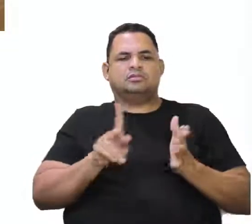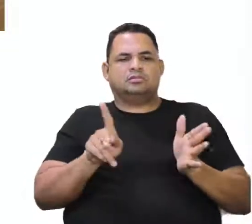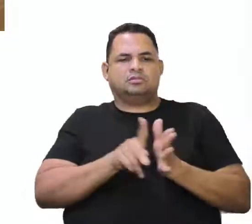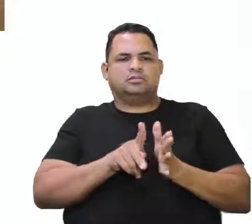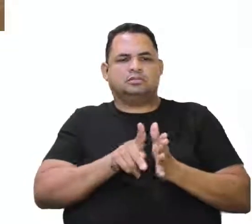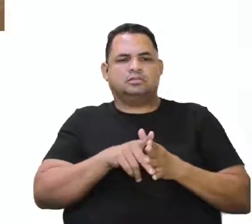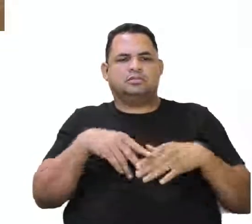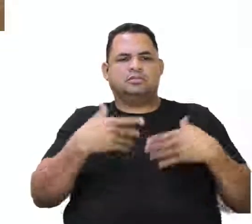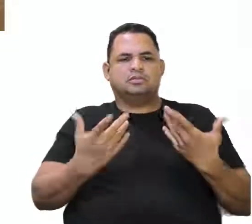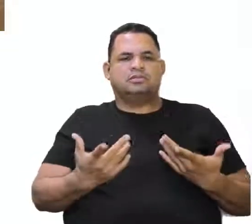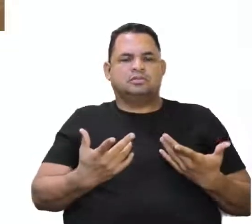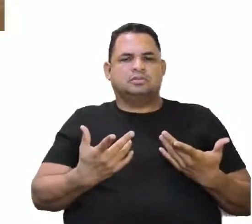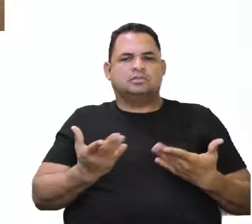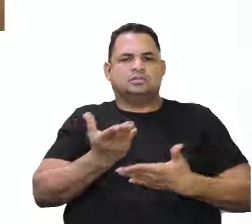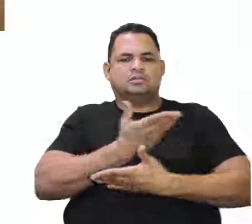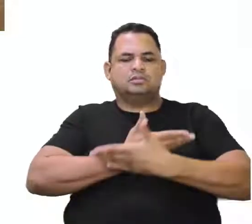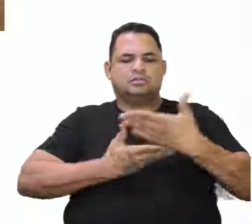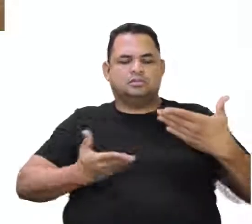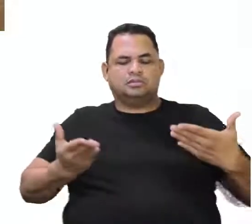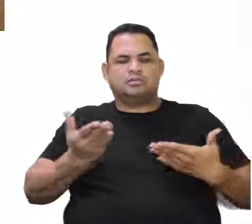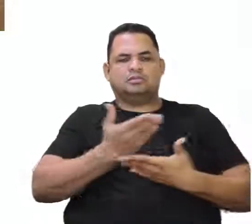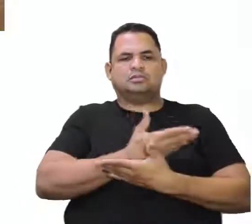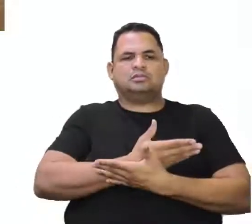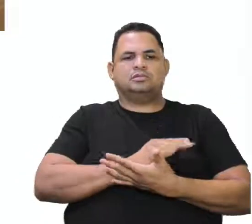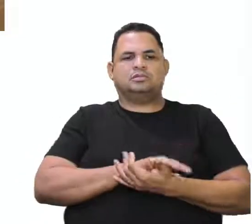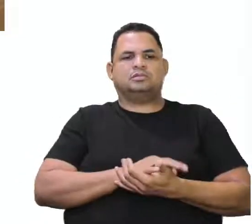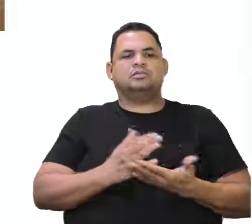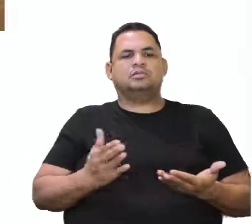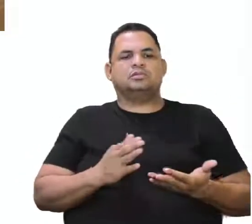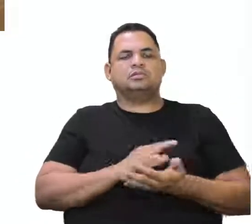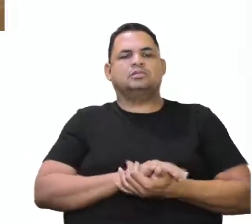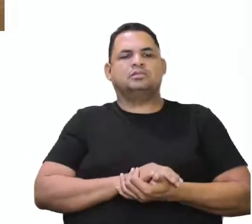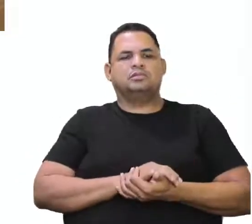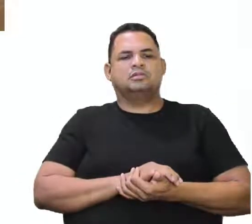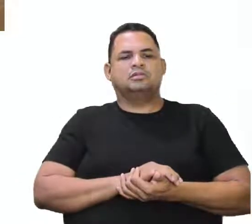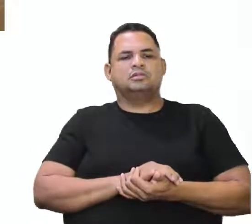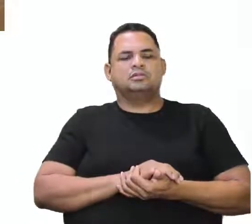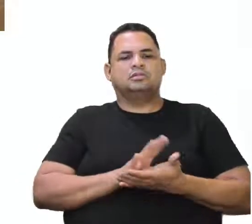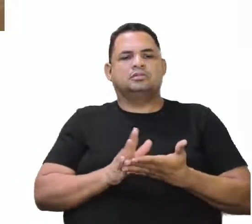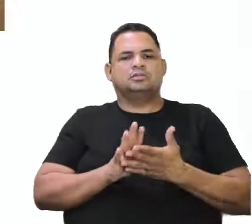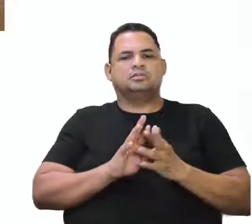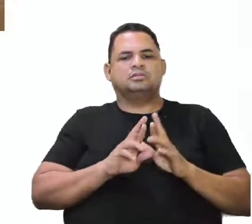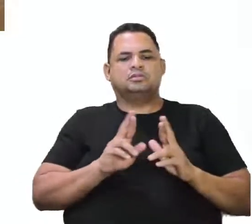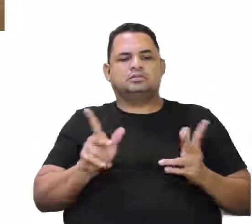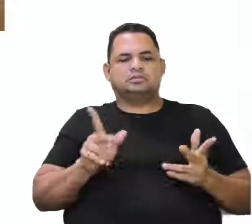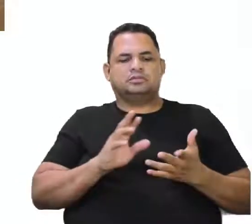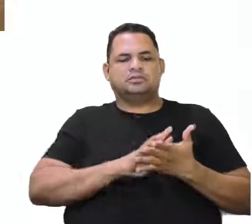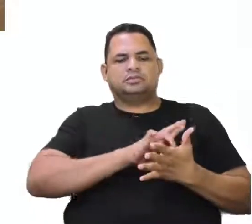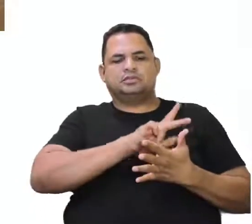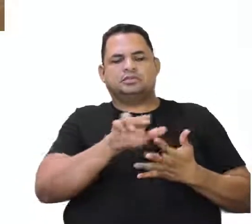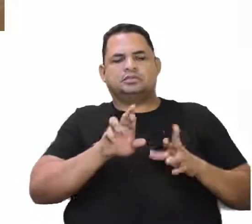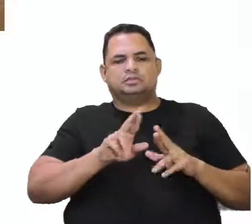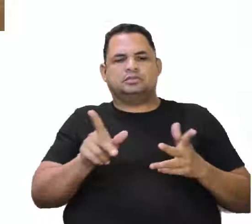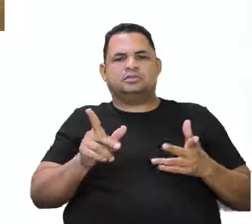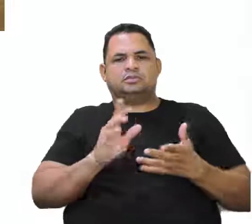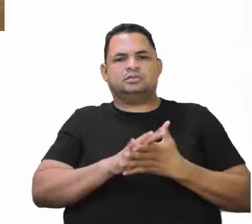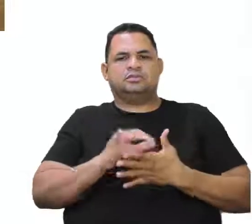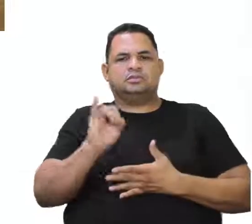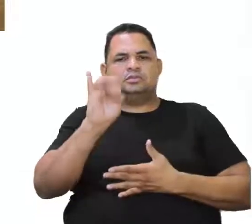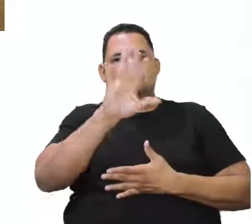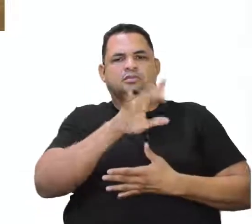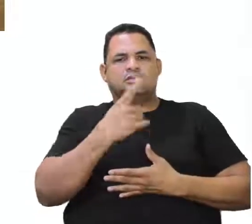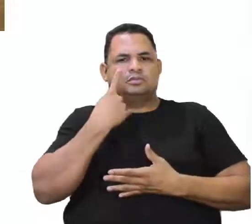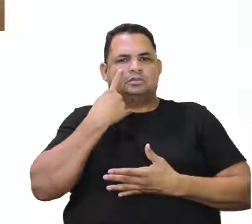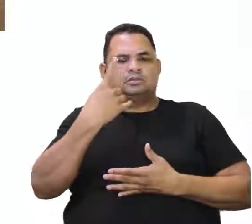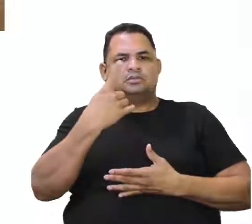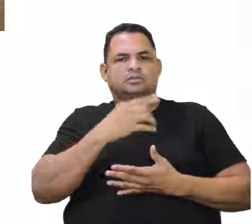interespecíficas, prof. Ai, eu já dei um branco, professora. Interespecífica, entre espécies diferentes. E na imagem a gente consegue